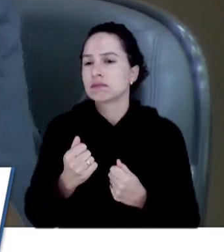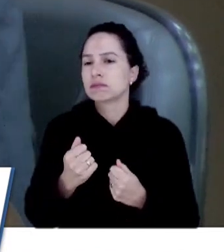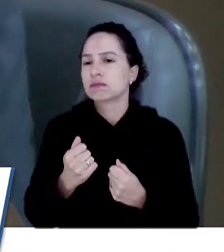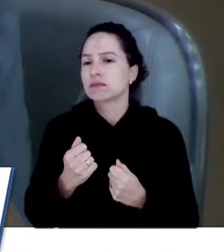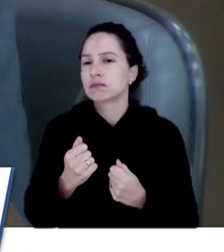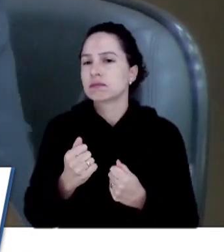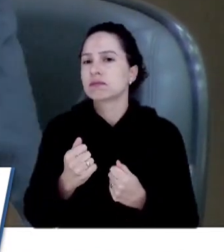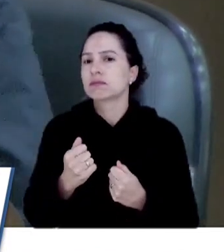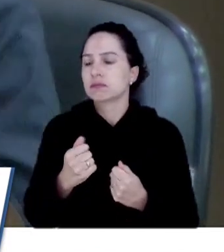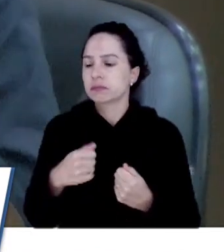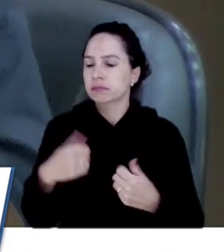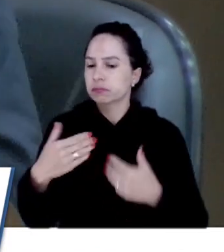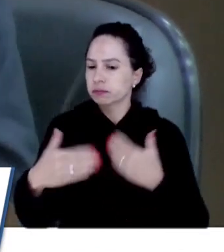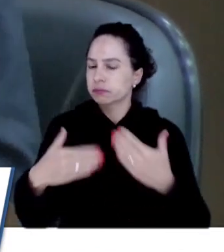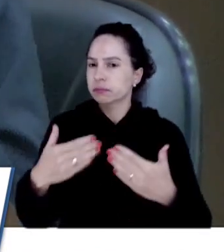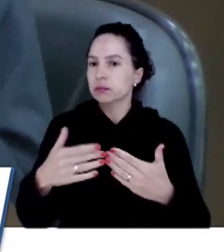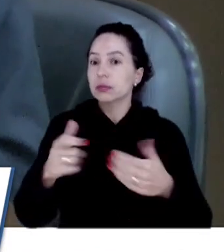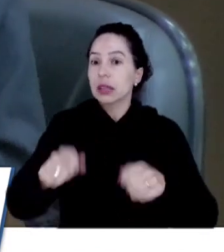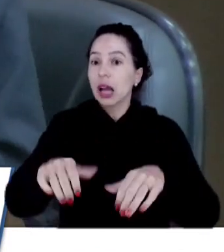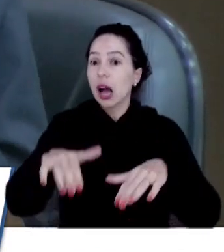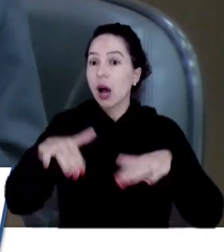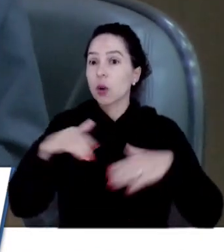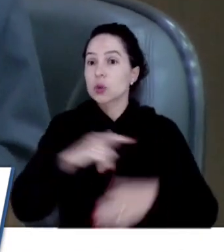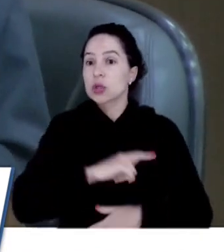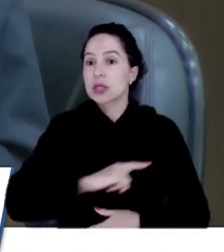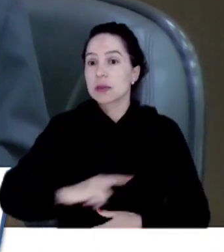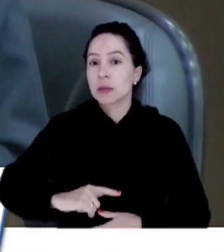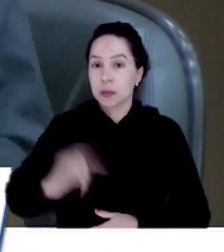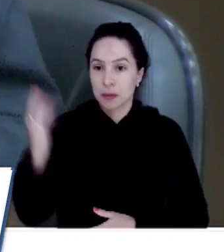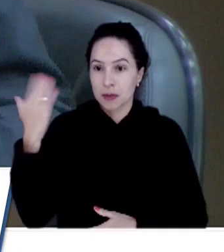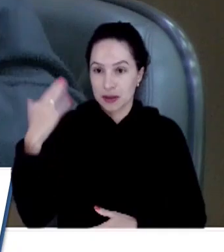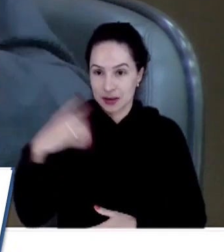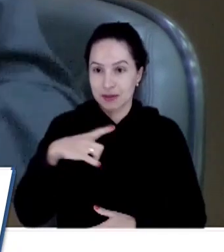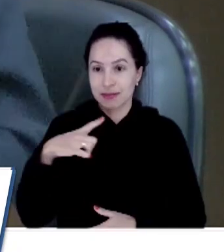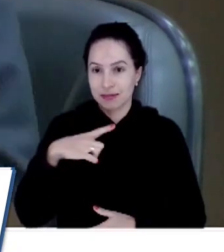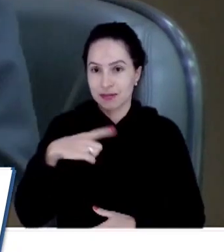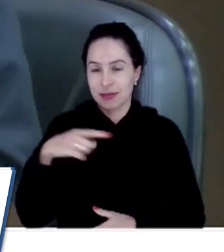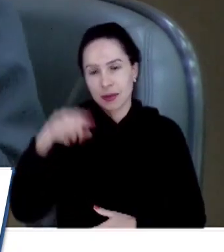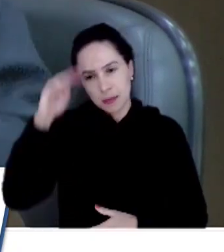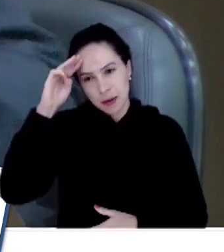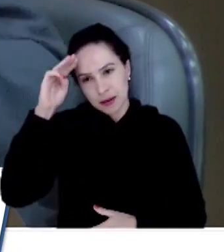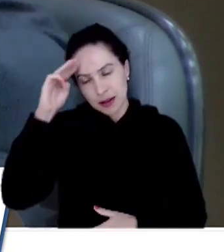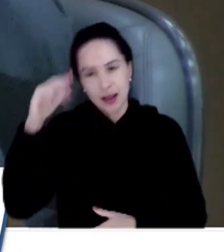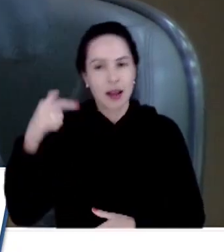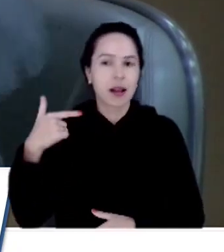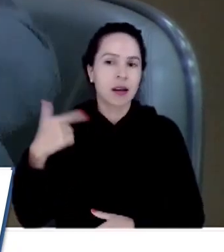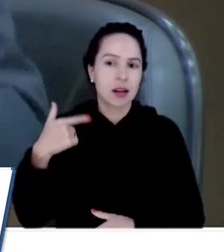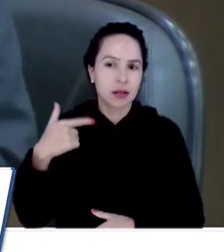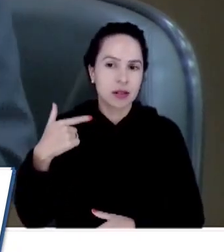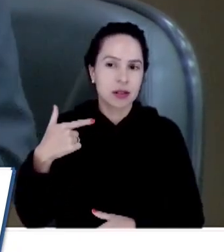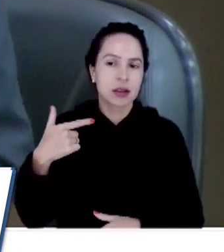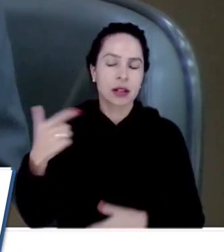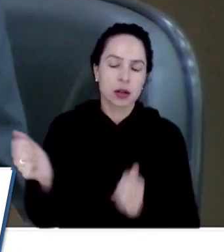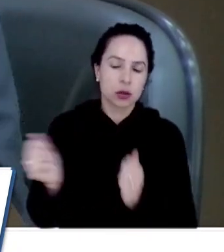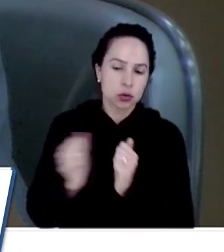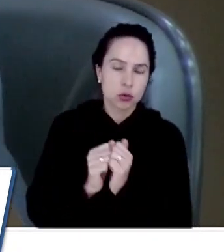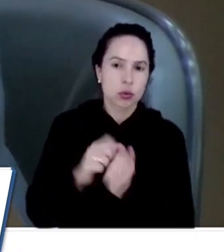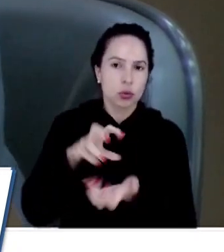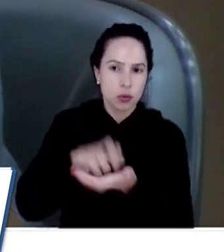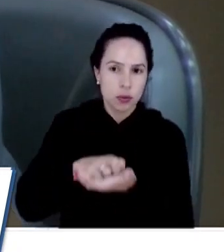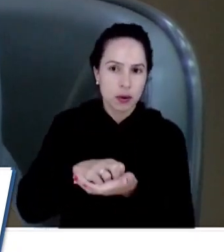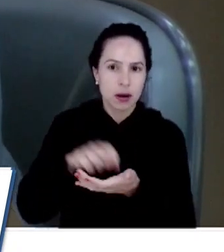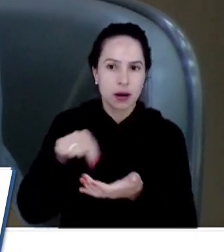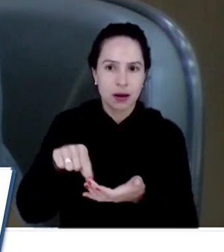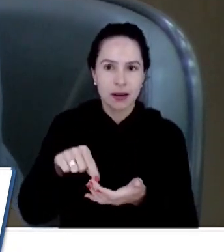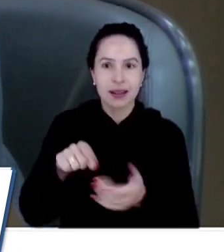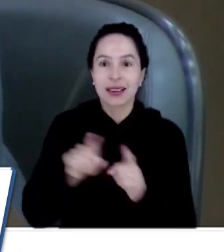o desenrolar daquela audiência pública que nós tivemos, que o Tid Aludinha patrocinou, marcou aqui para a Câmara. O senhor